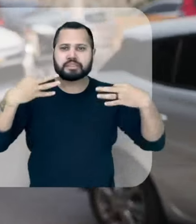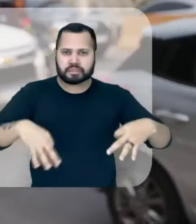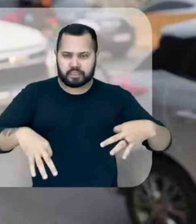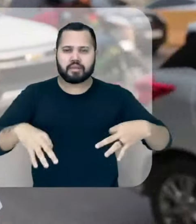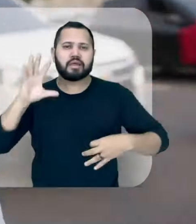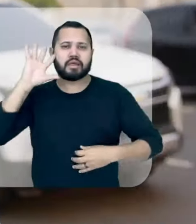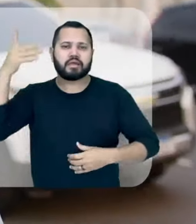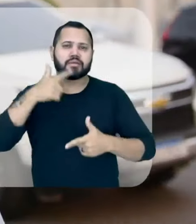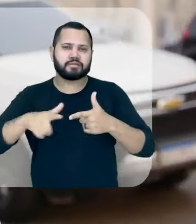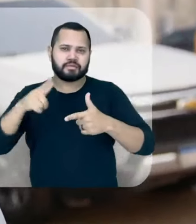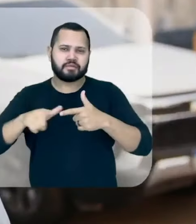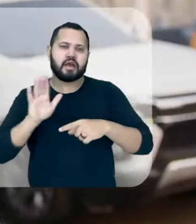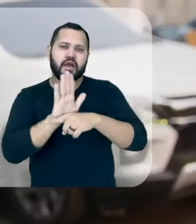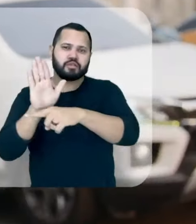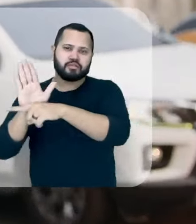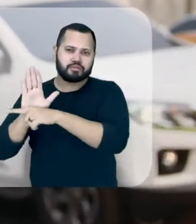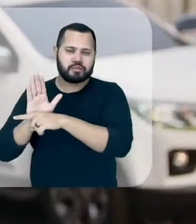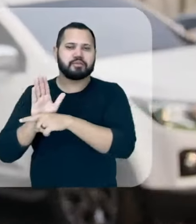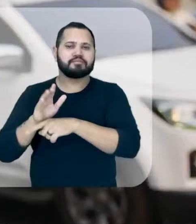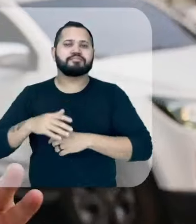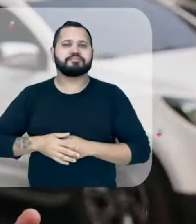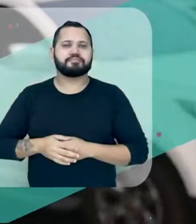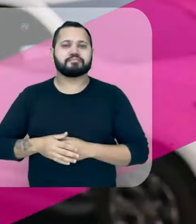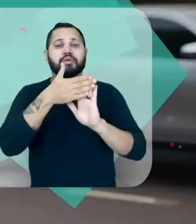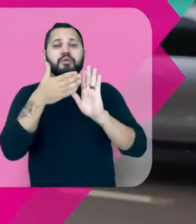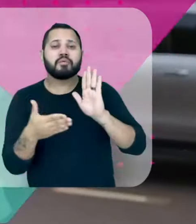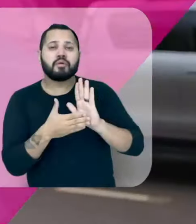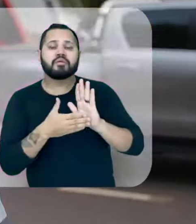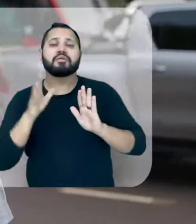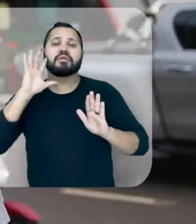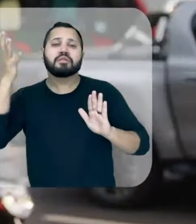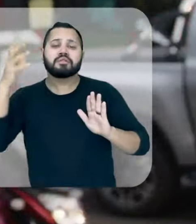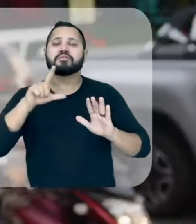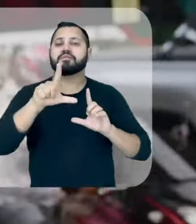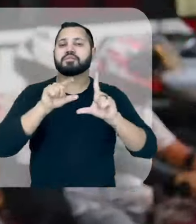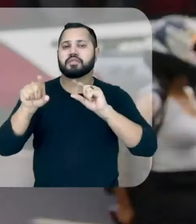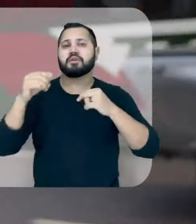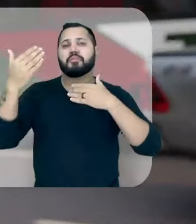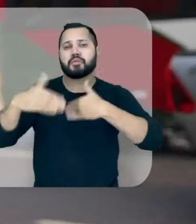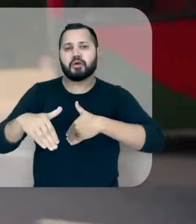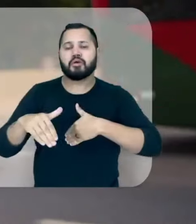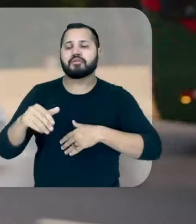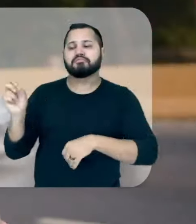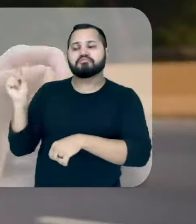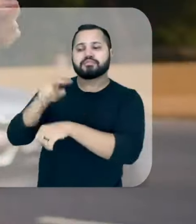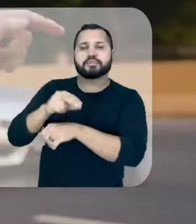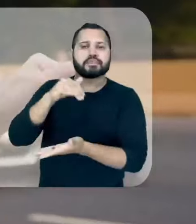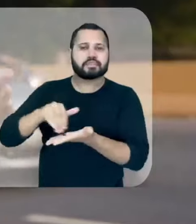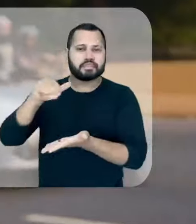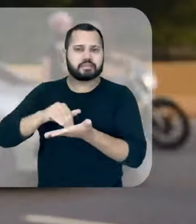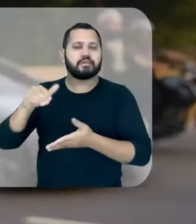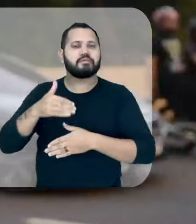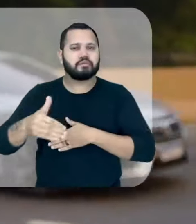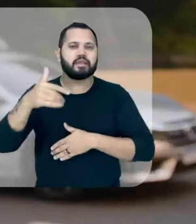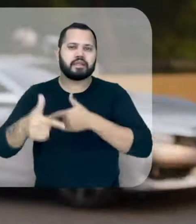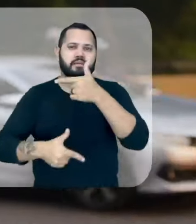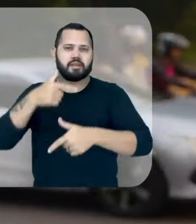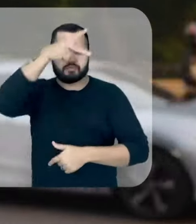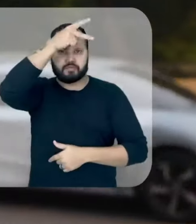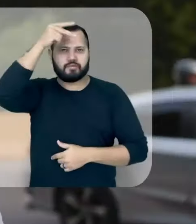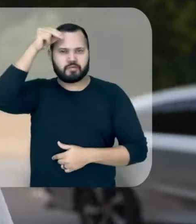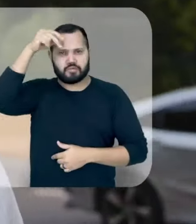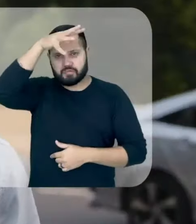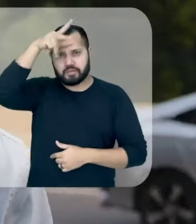viárias necessárias para ajudar a resolver o problema da nossa cidade. Processo seletivo para os secretários que vão ocupar os cargos na